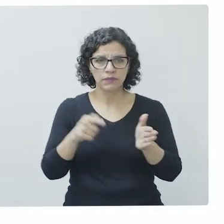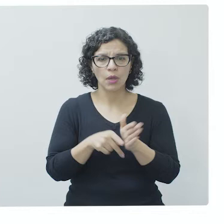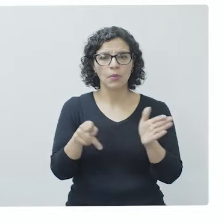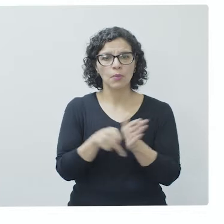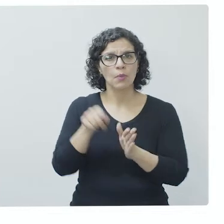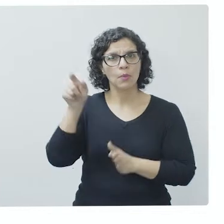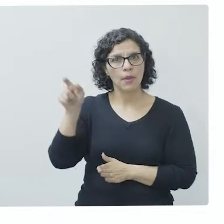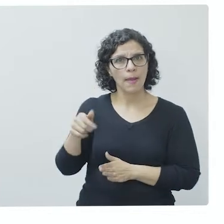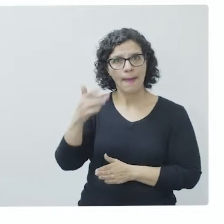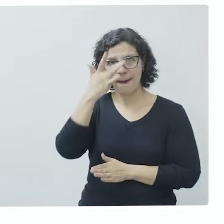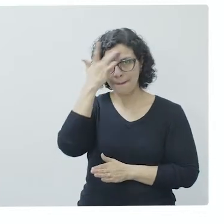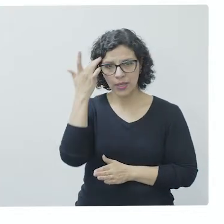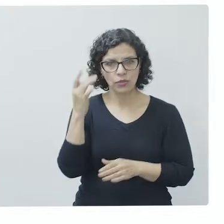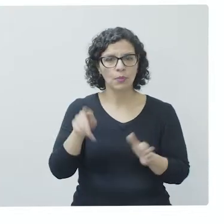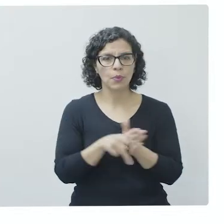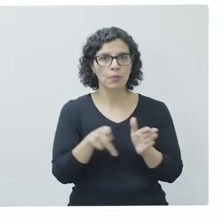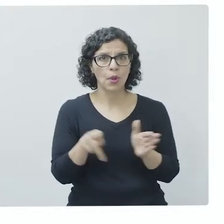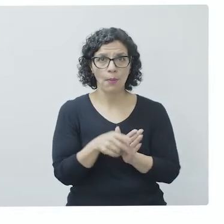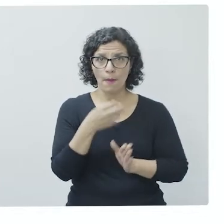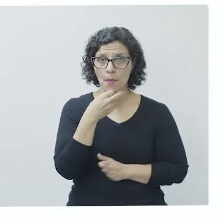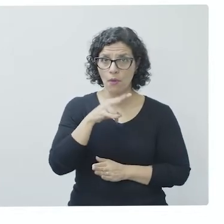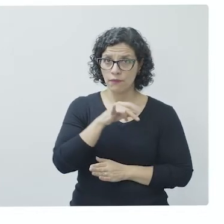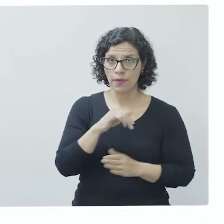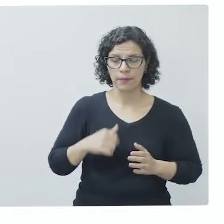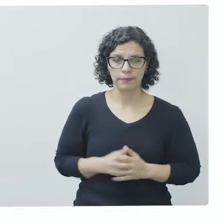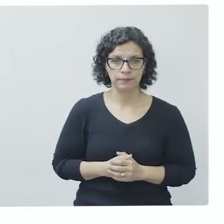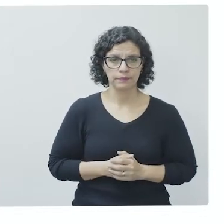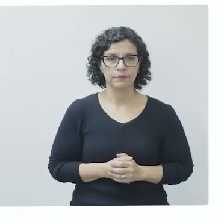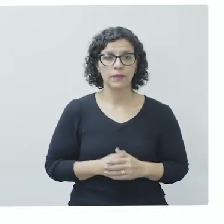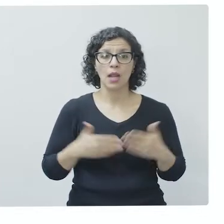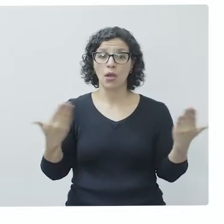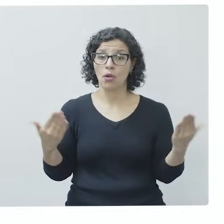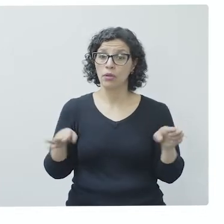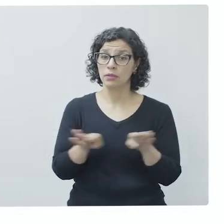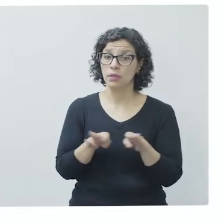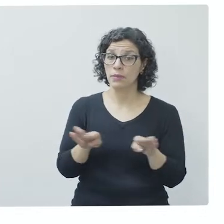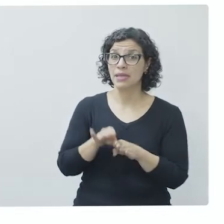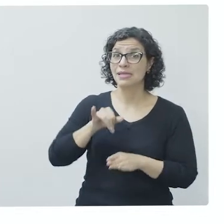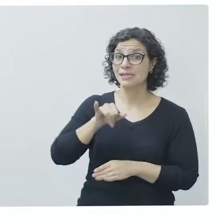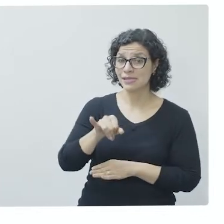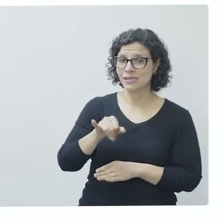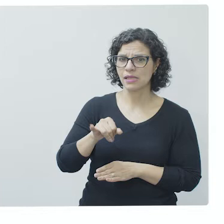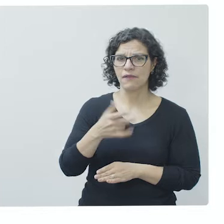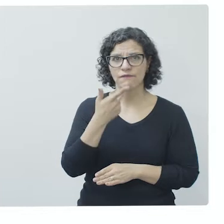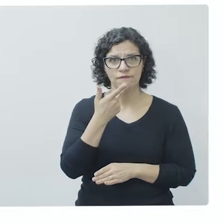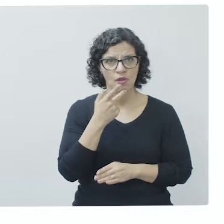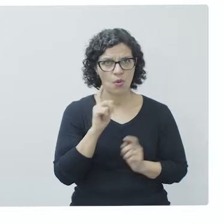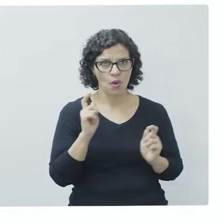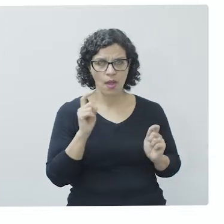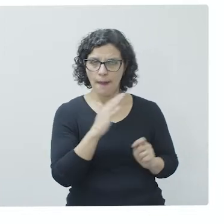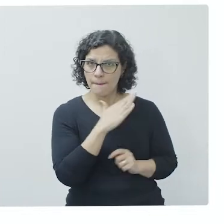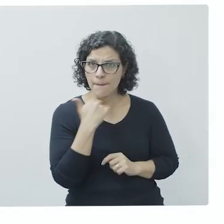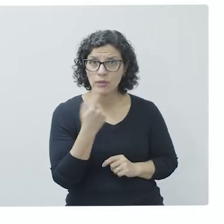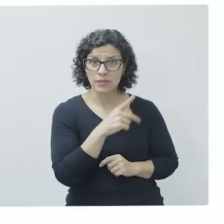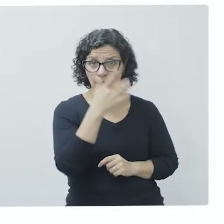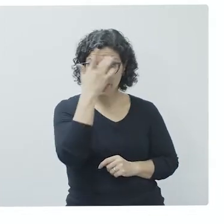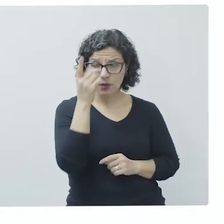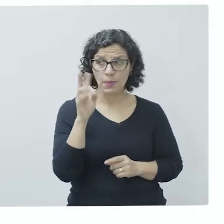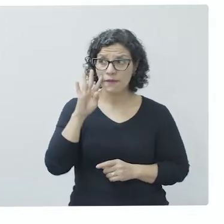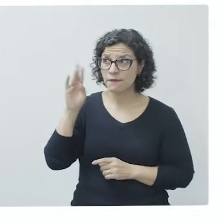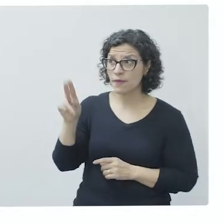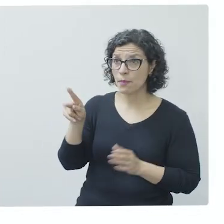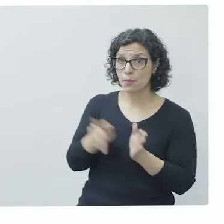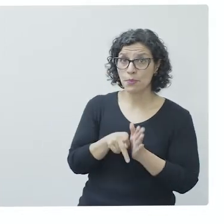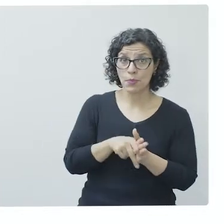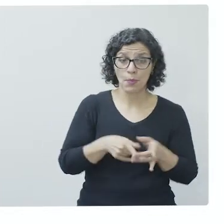seria sinal de que a pessoa ia ficar boa. Em compensação, rosnou a morte. Se me